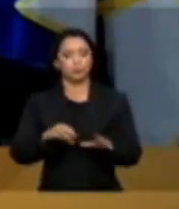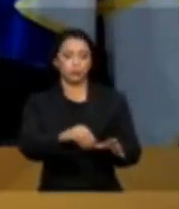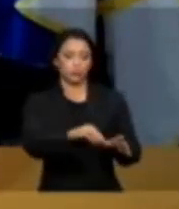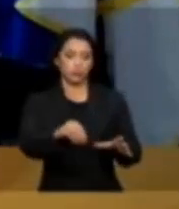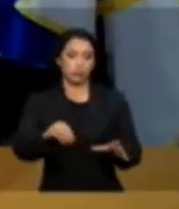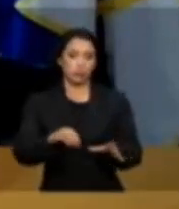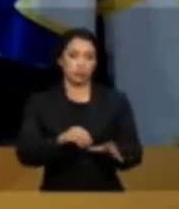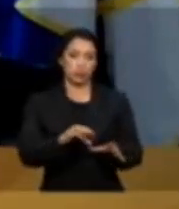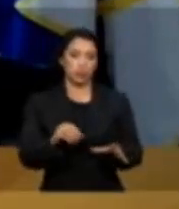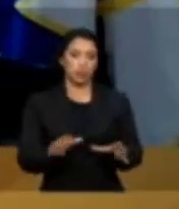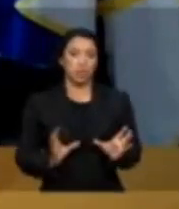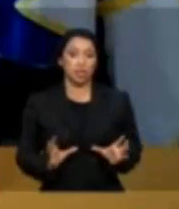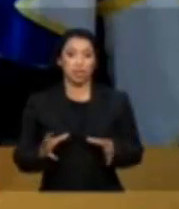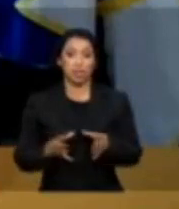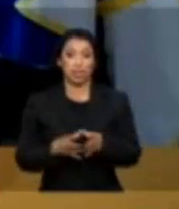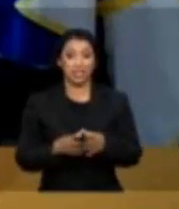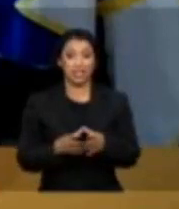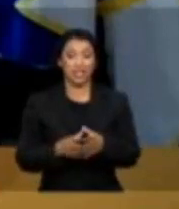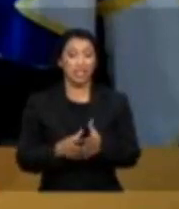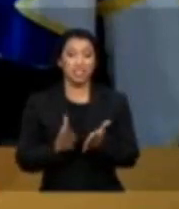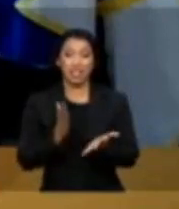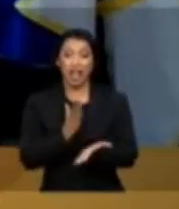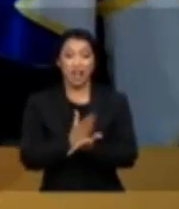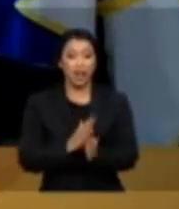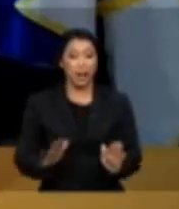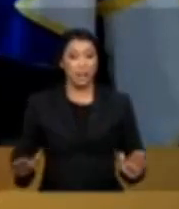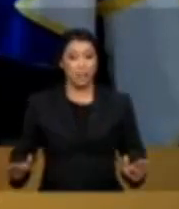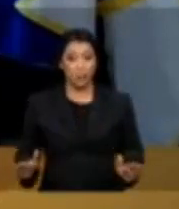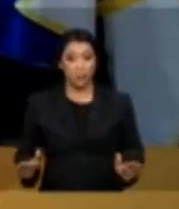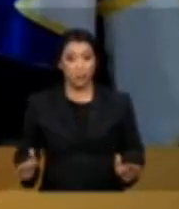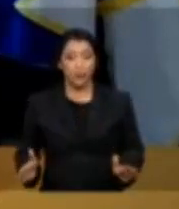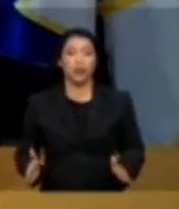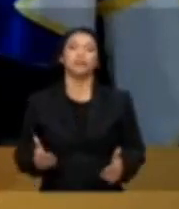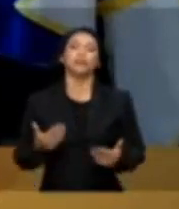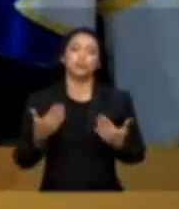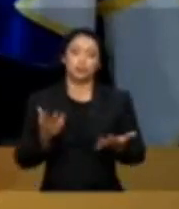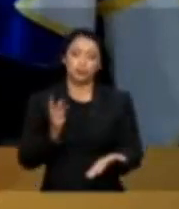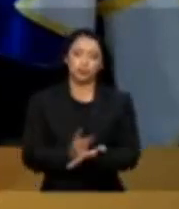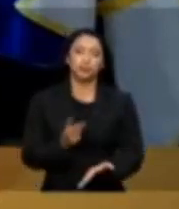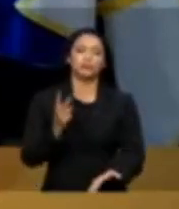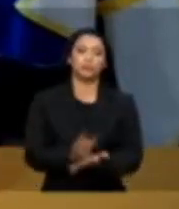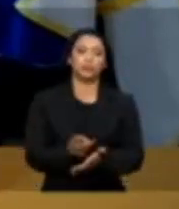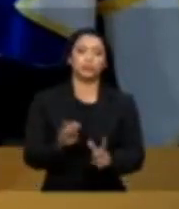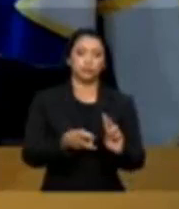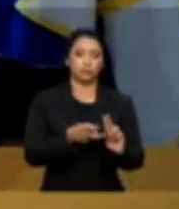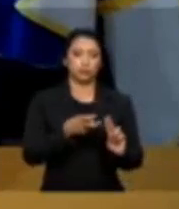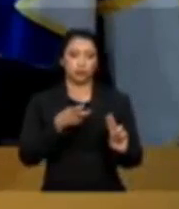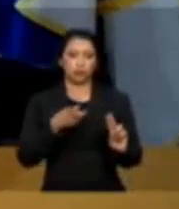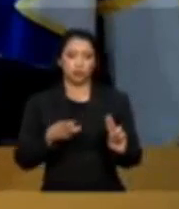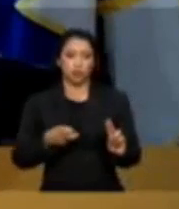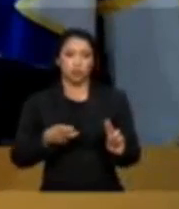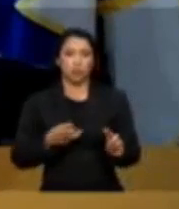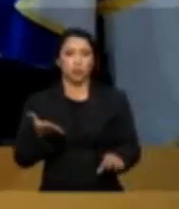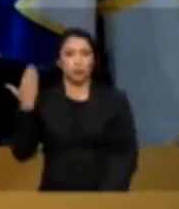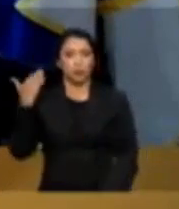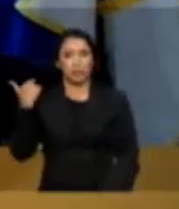de aldeamentos extintos, ainda que ocupados por indígenas em passado remoto.